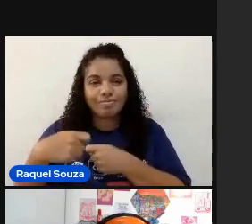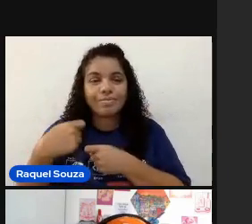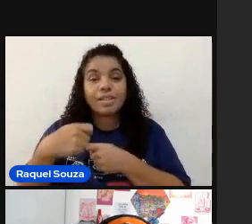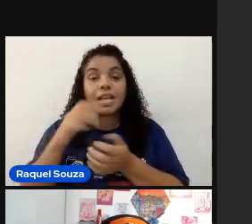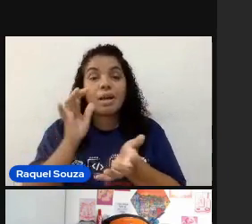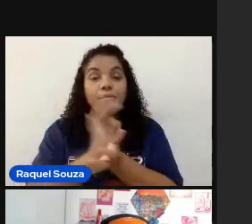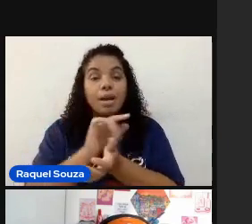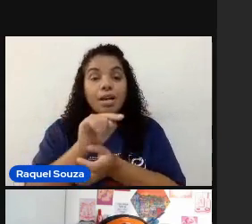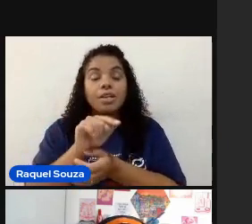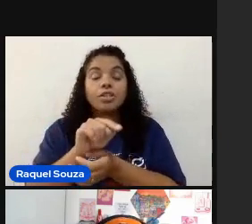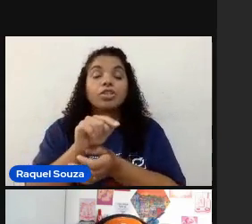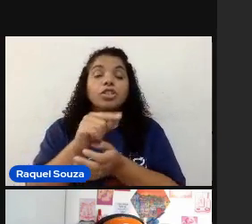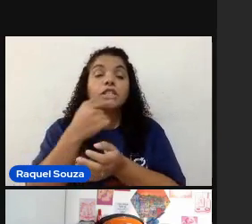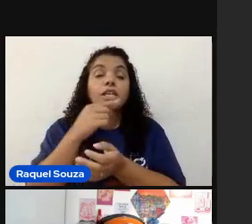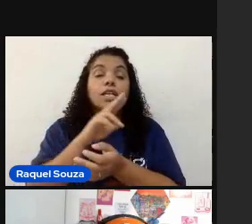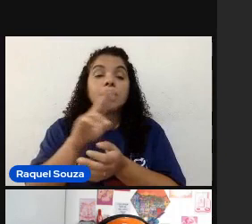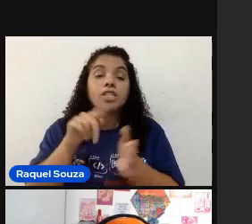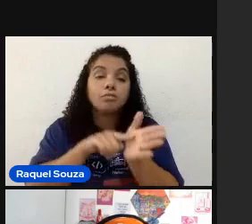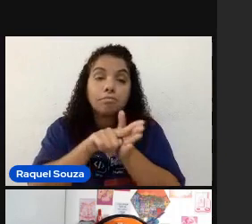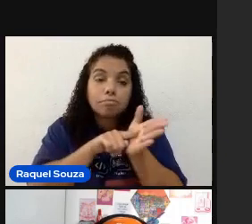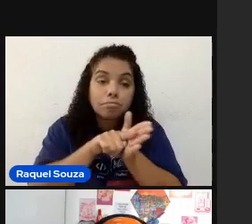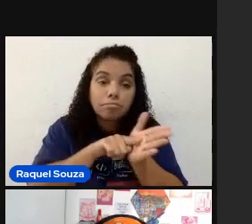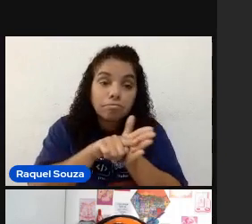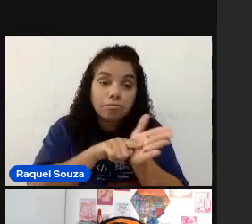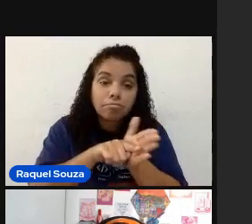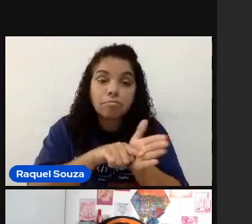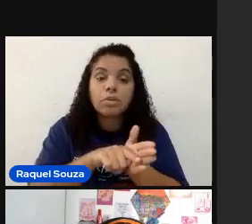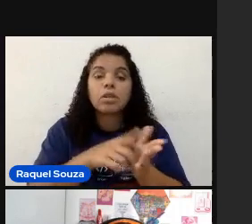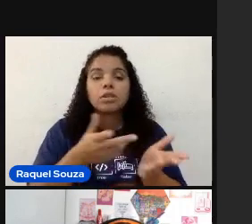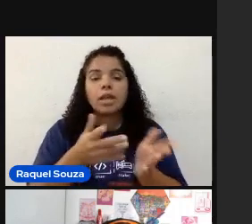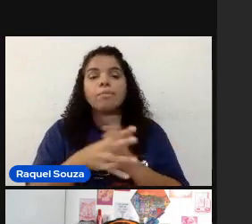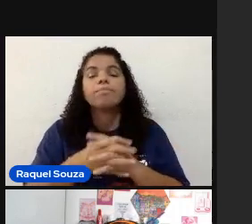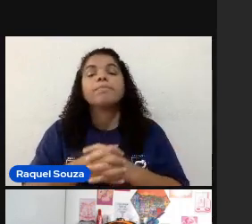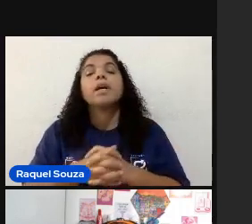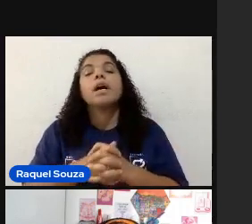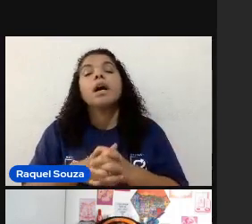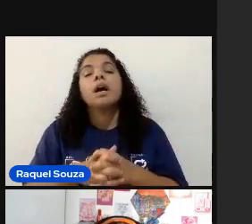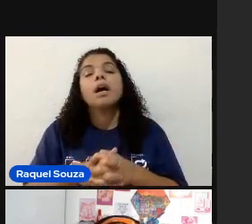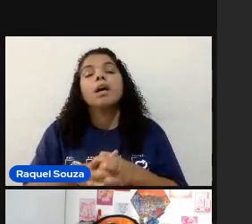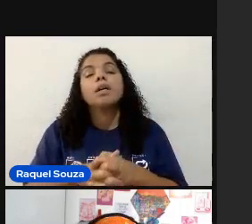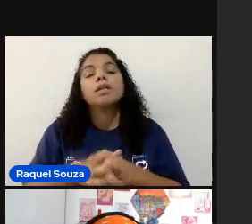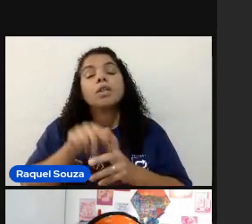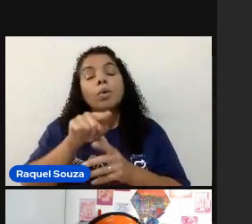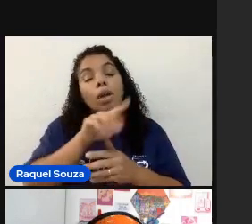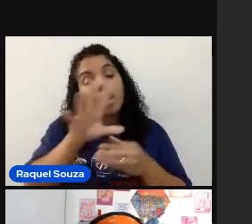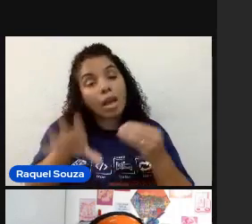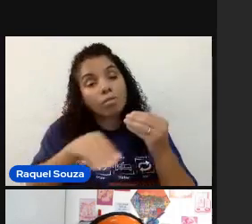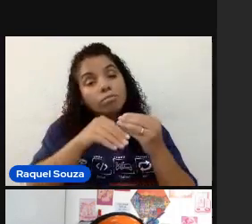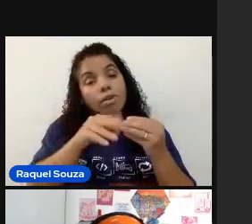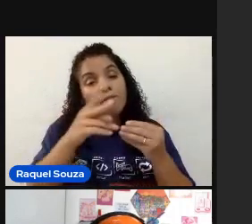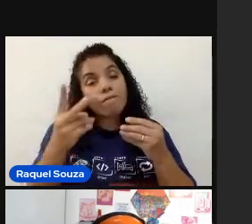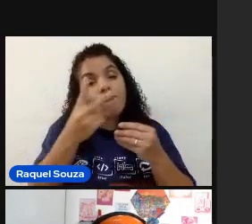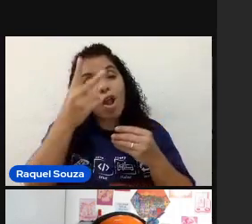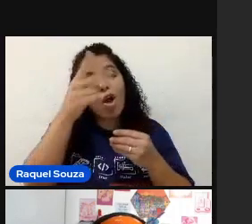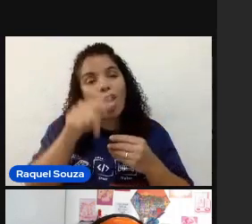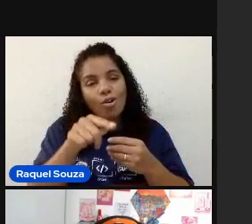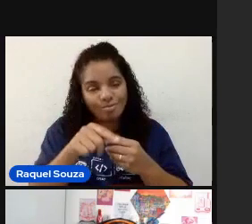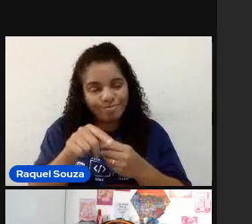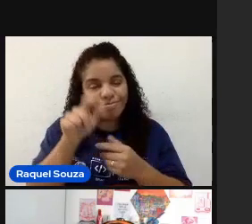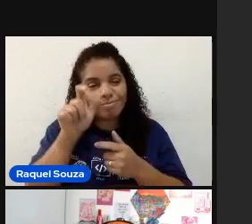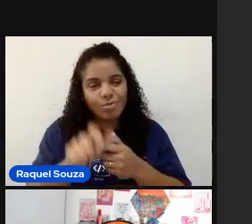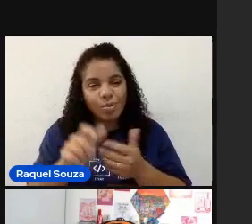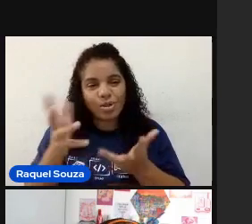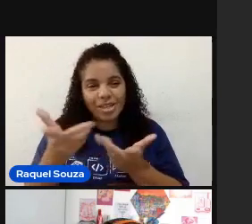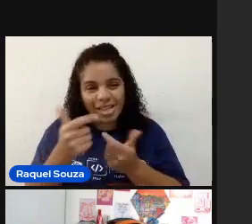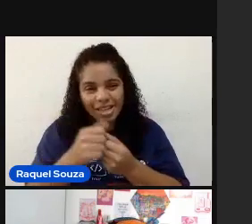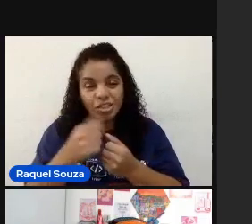Design Thinking, que chama-se investigação ou investigar. Então, aqui eu quero agregar valor para esse cliente. E aí, como é